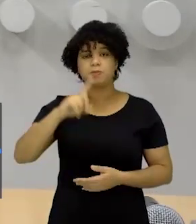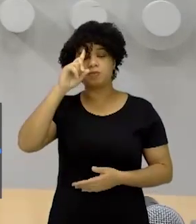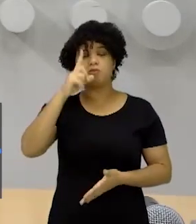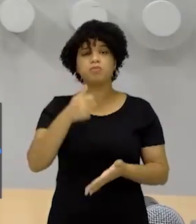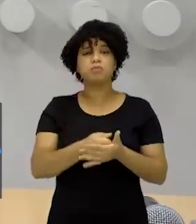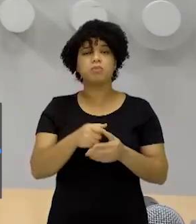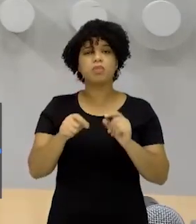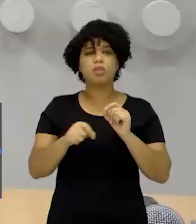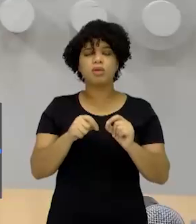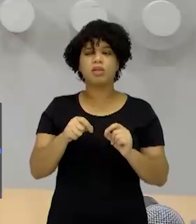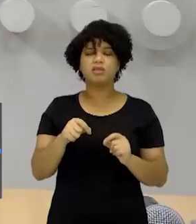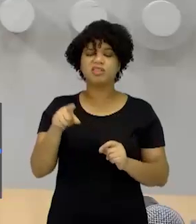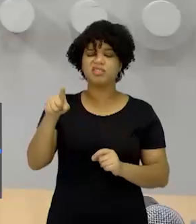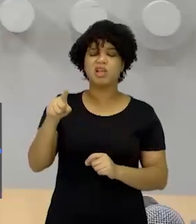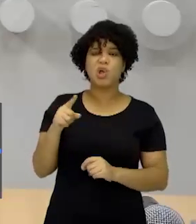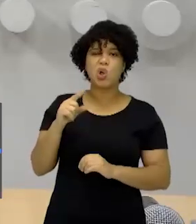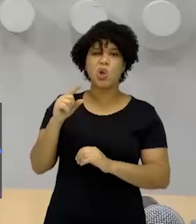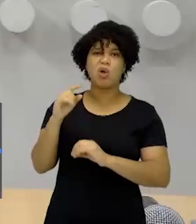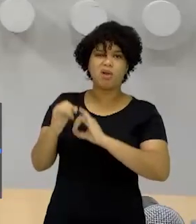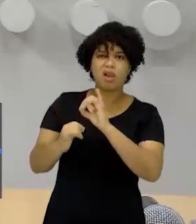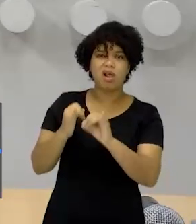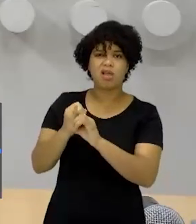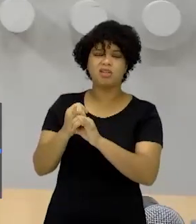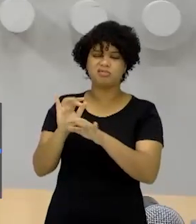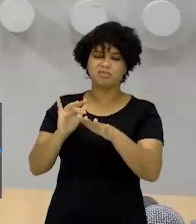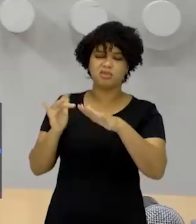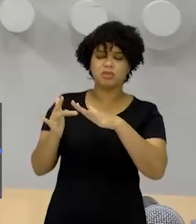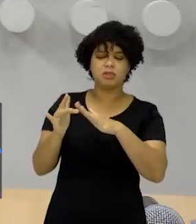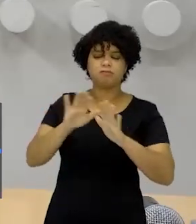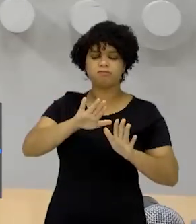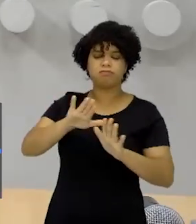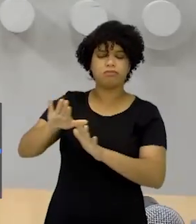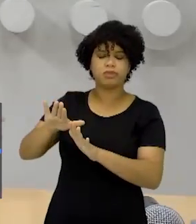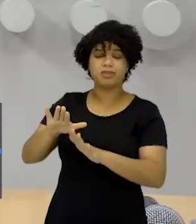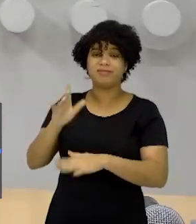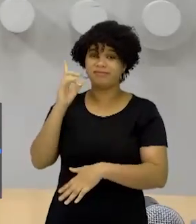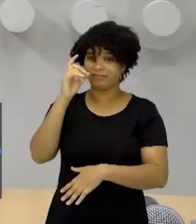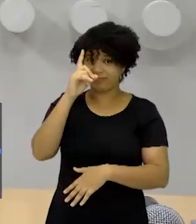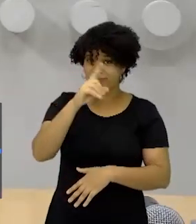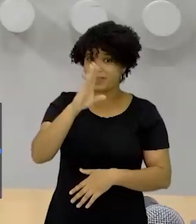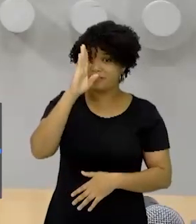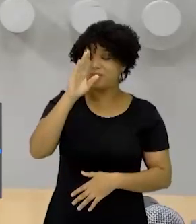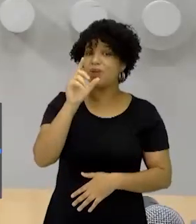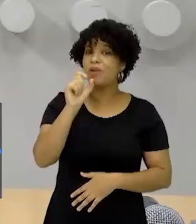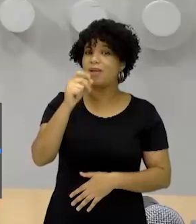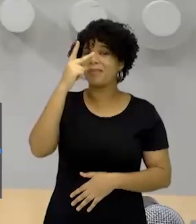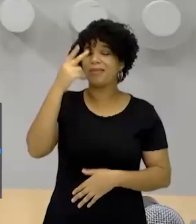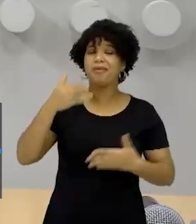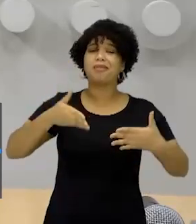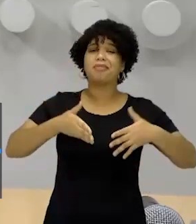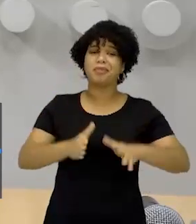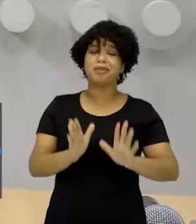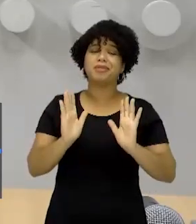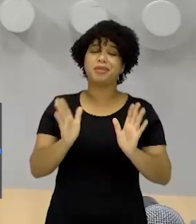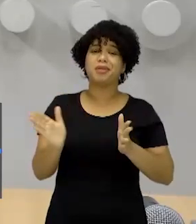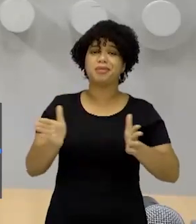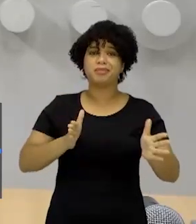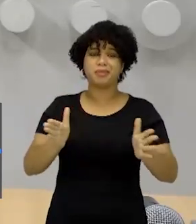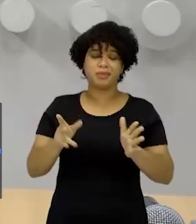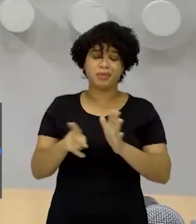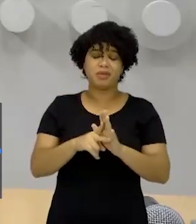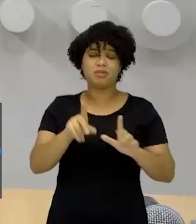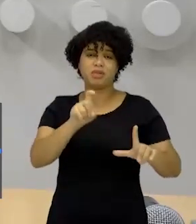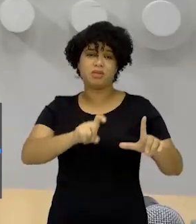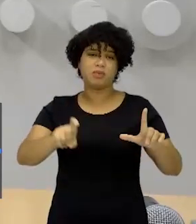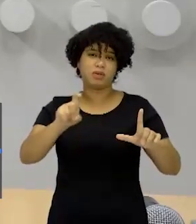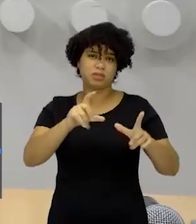universo torna-se muito difícil, principalmente para a geração denominados aí nativos digitais, que possuem uma